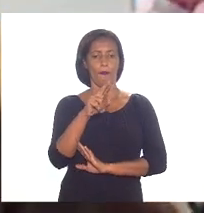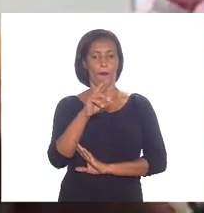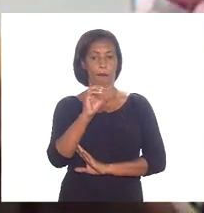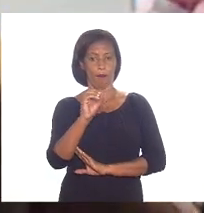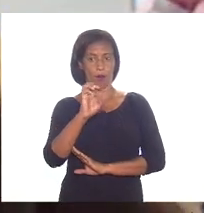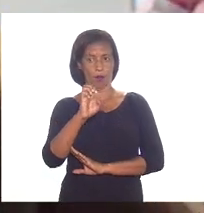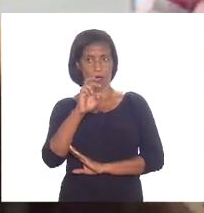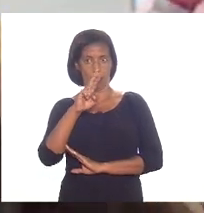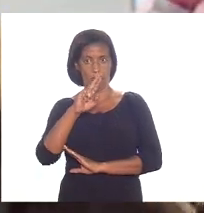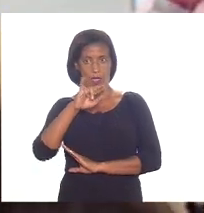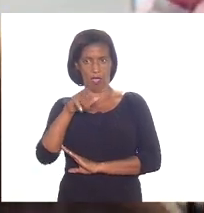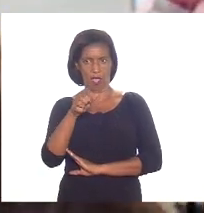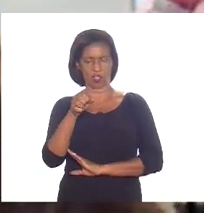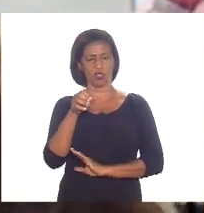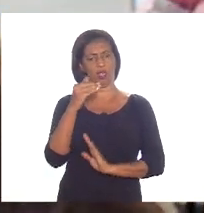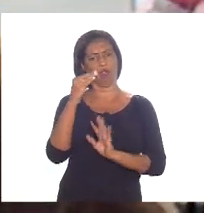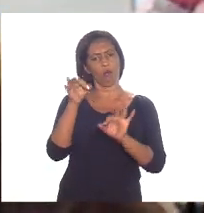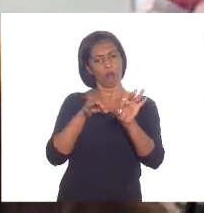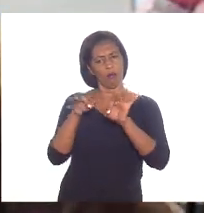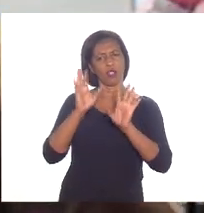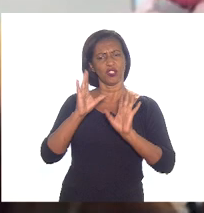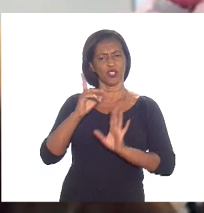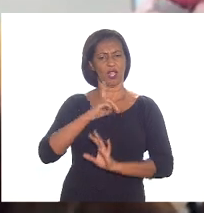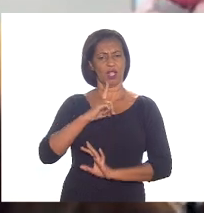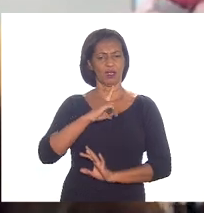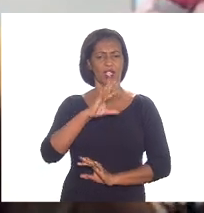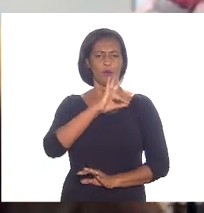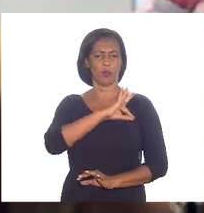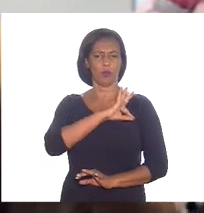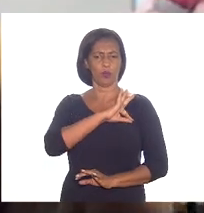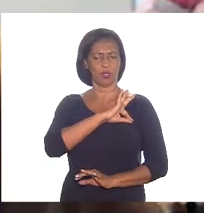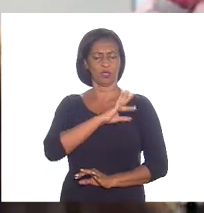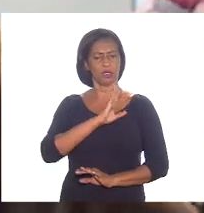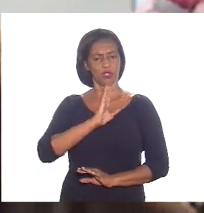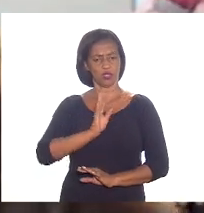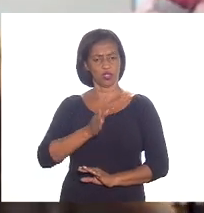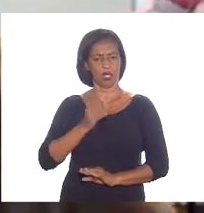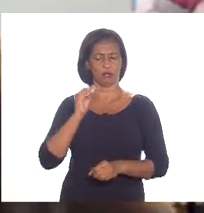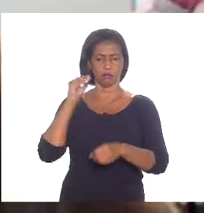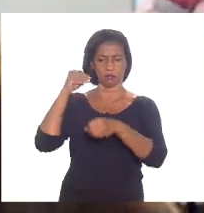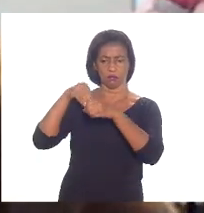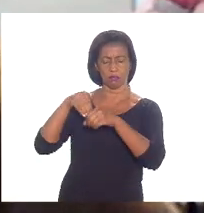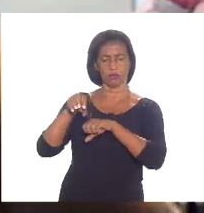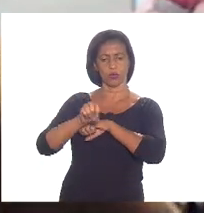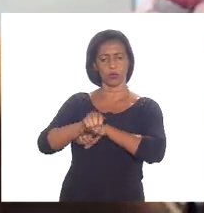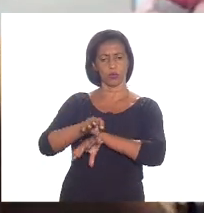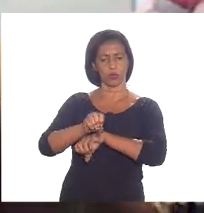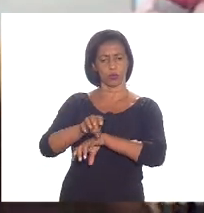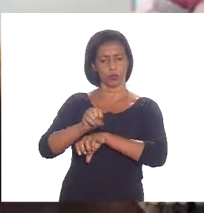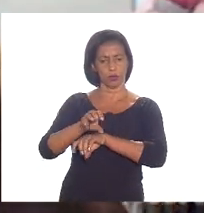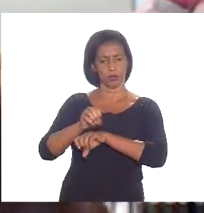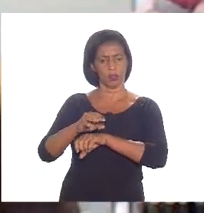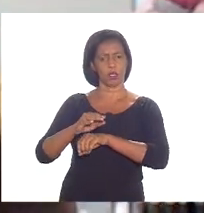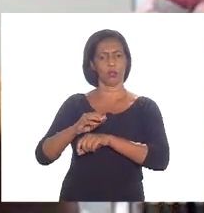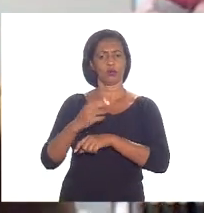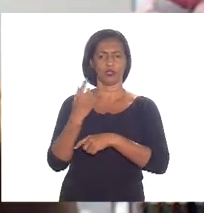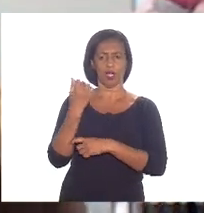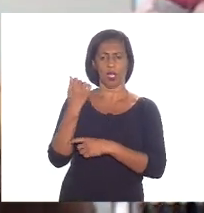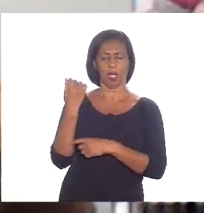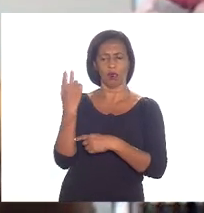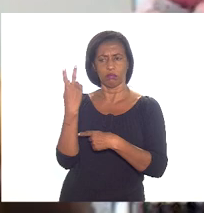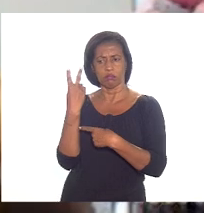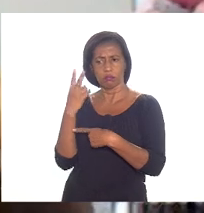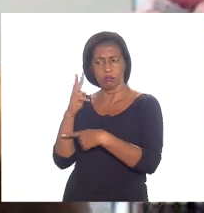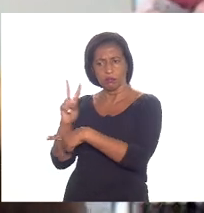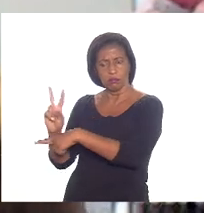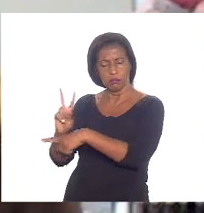já existe e que é realizado pela Polícia Militar na rede de educação, buscando trabalhar com prevenção